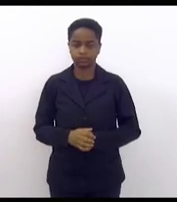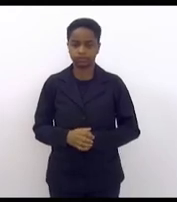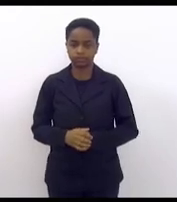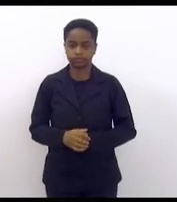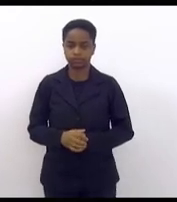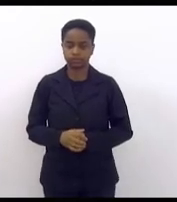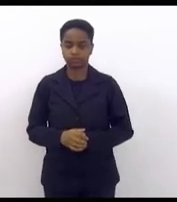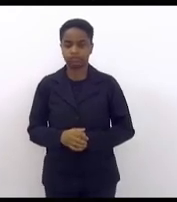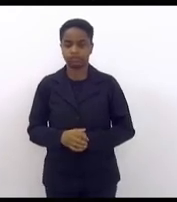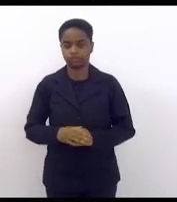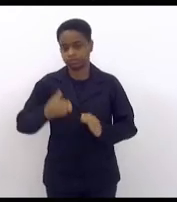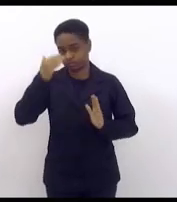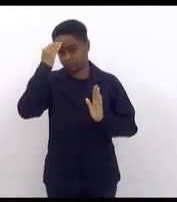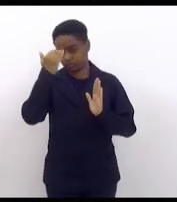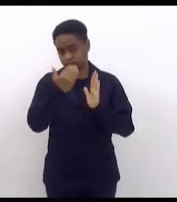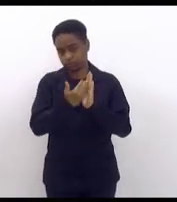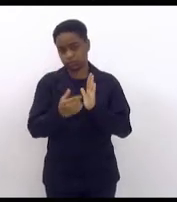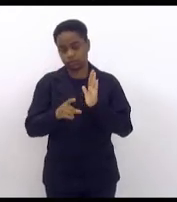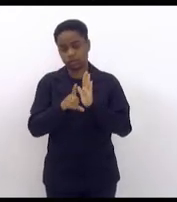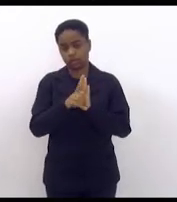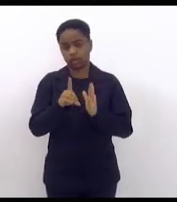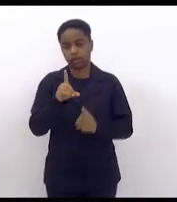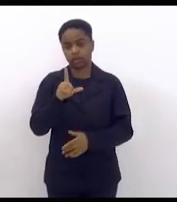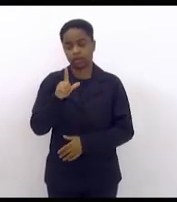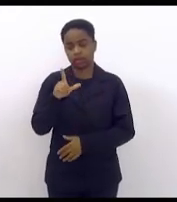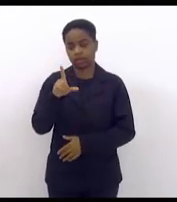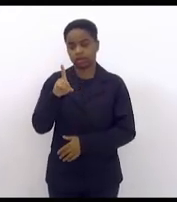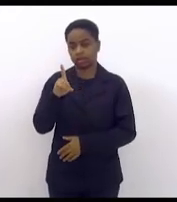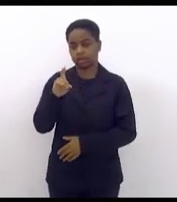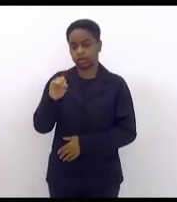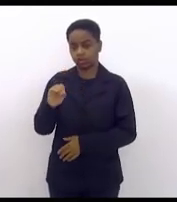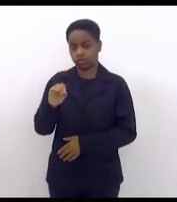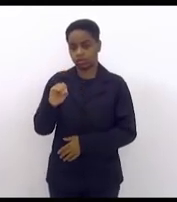a disposição presente na Lei de Diretrizes Orçamentárias,